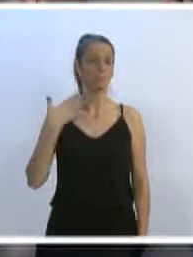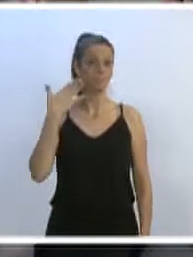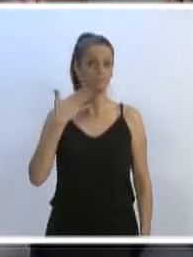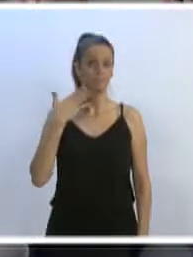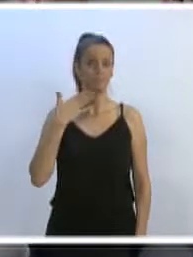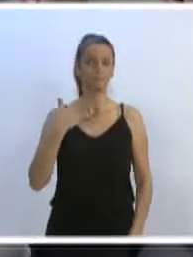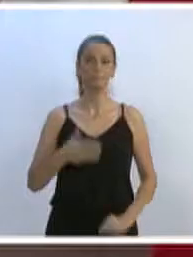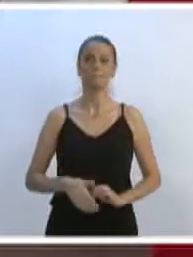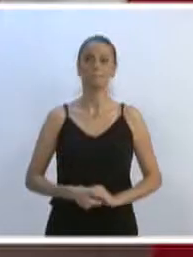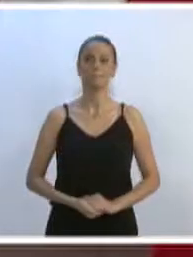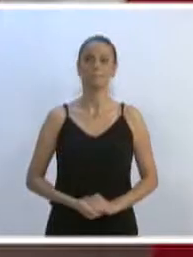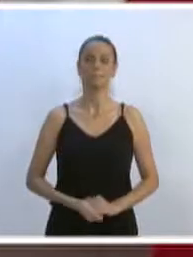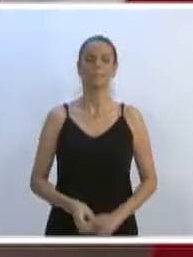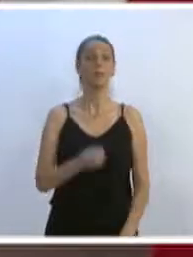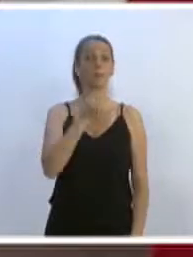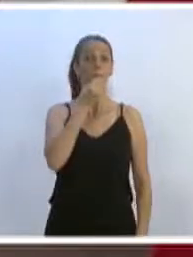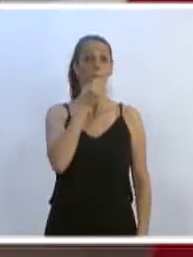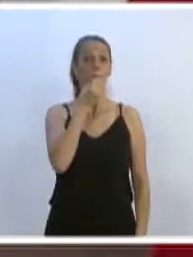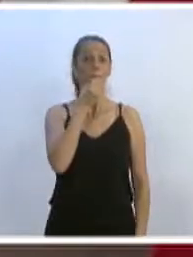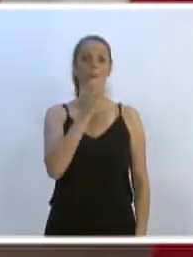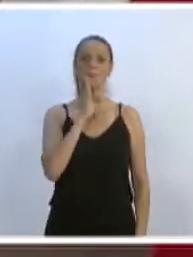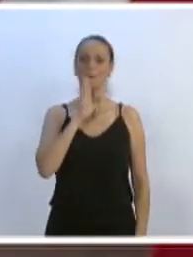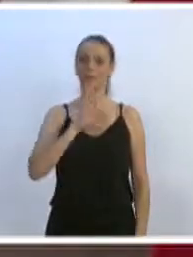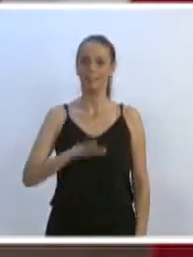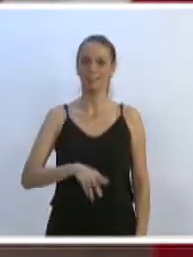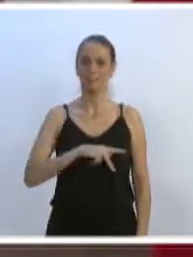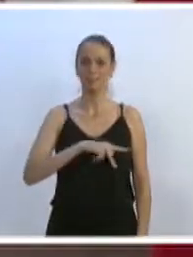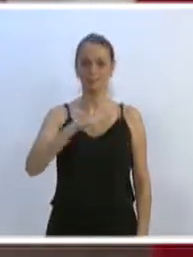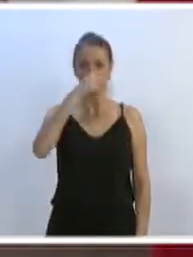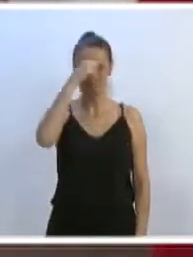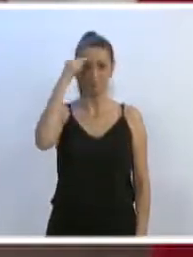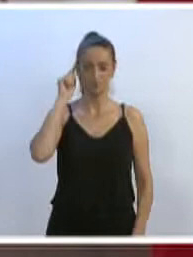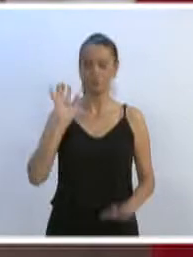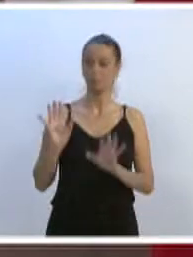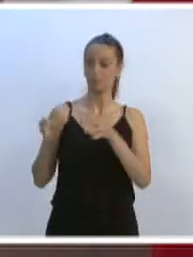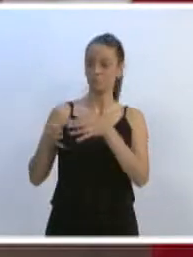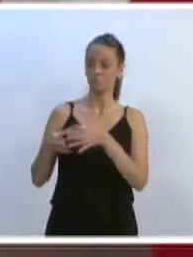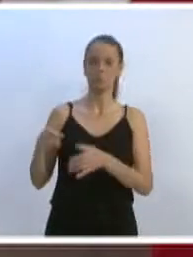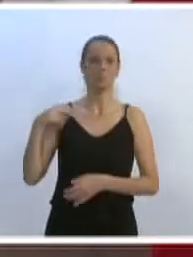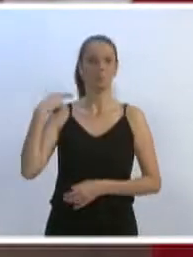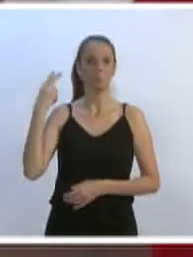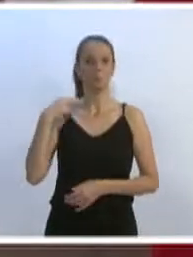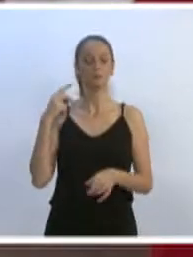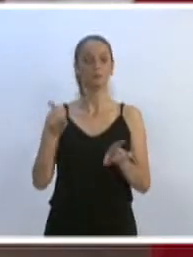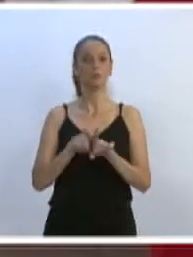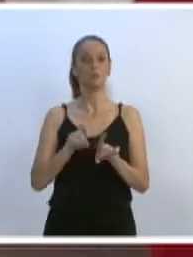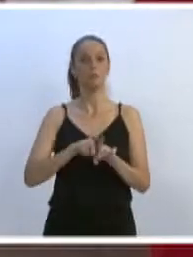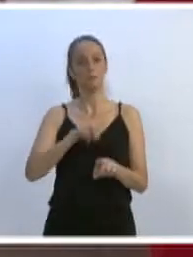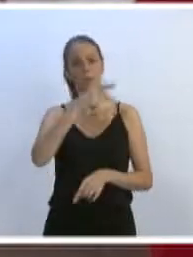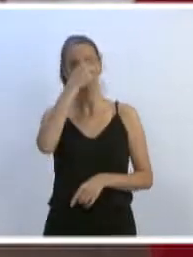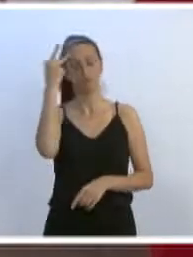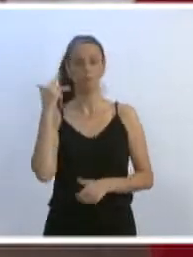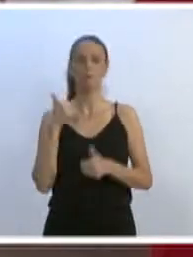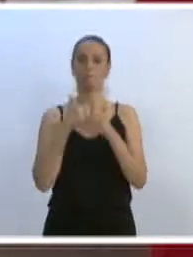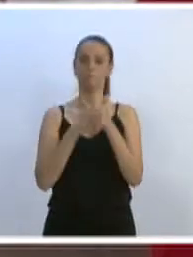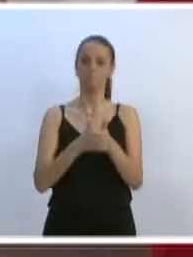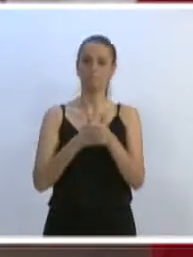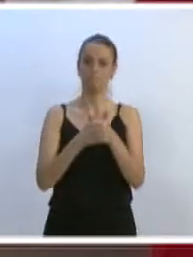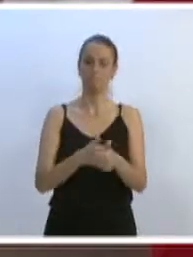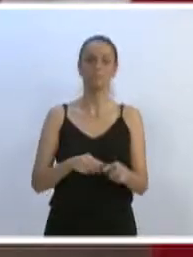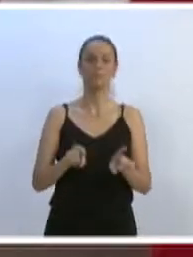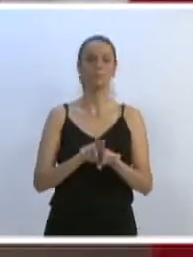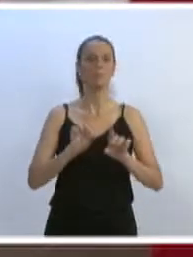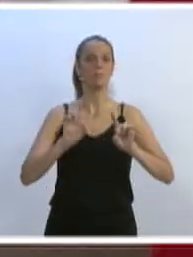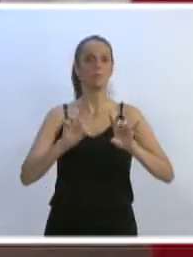muito boa tarde presidente marcos da rosa colegas vereadores distinta platéia que nos acompanha aqui especial também um abraço